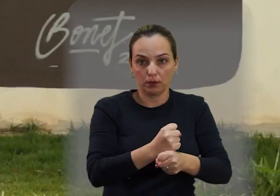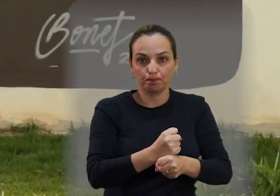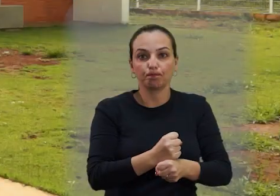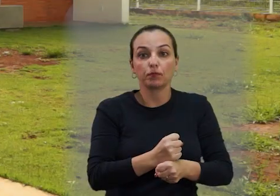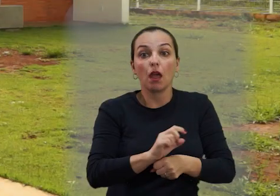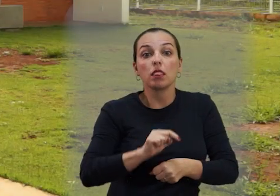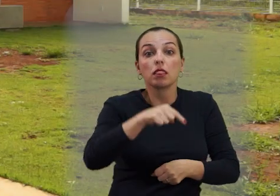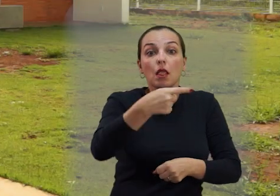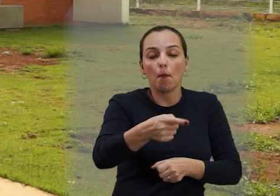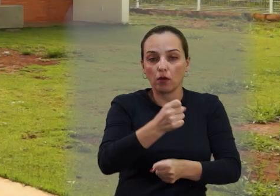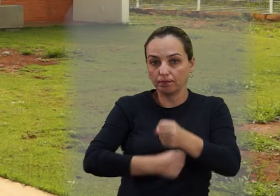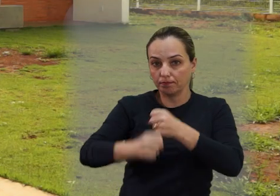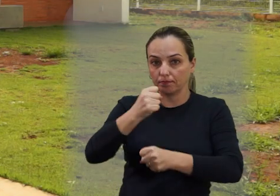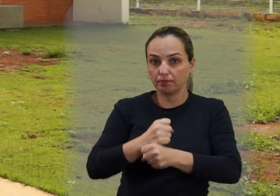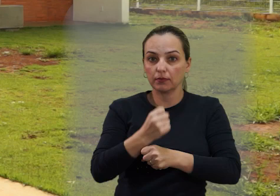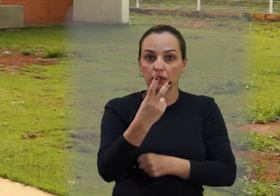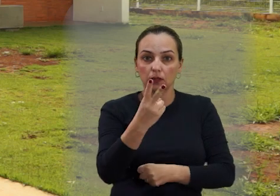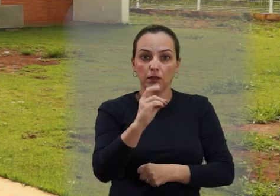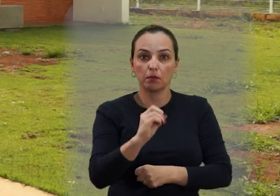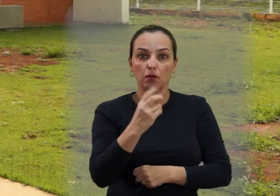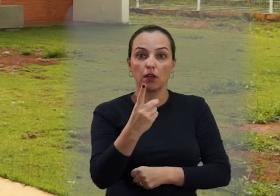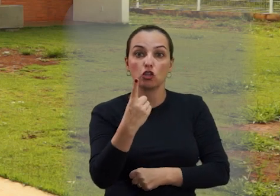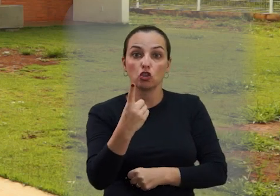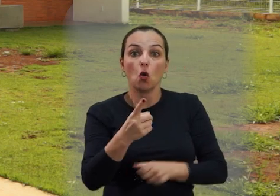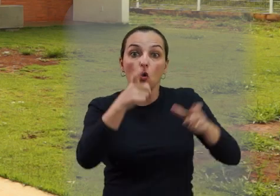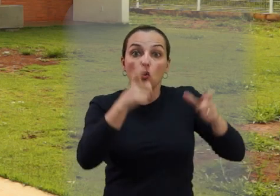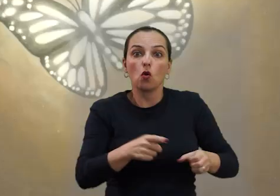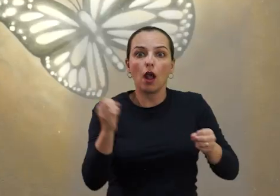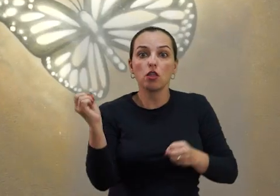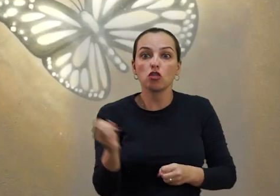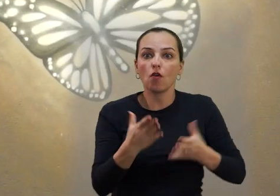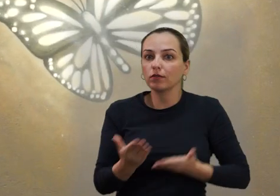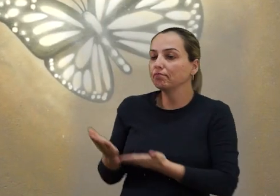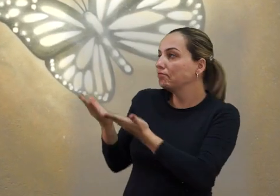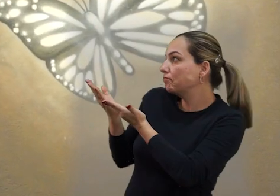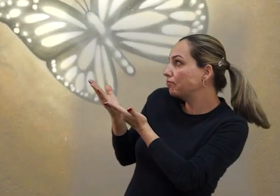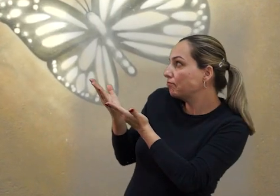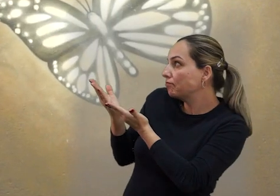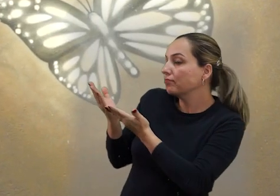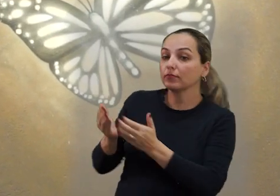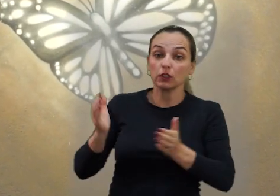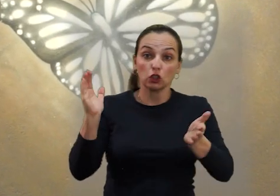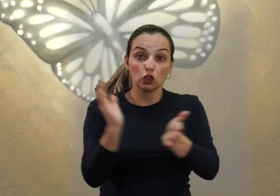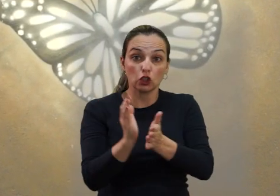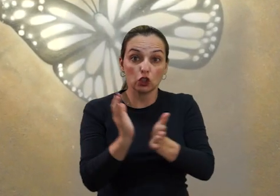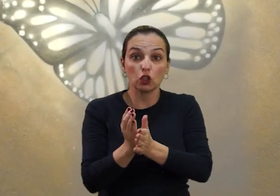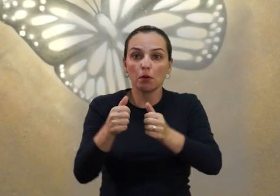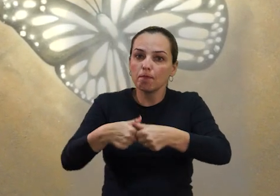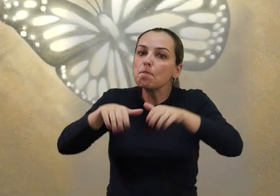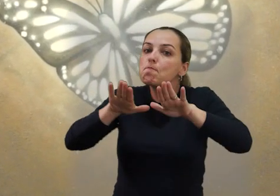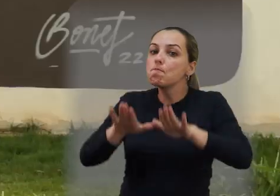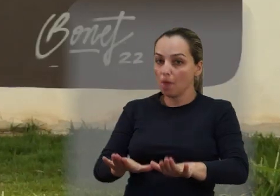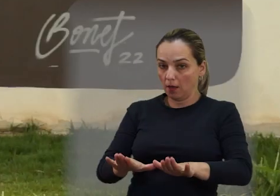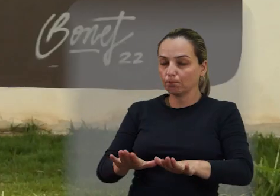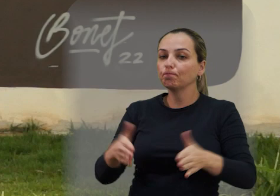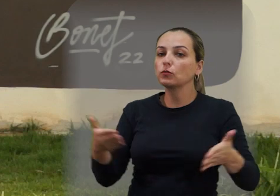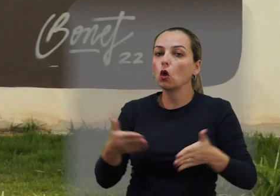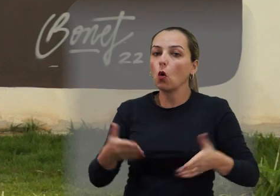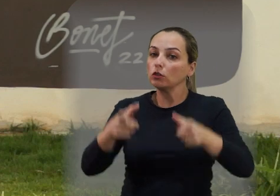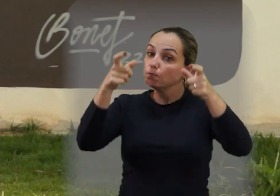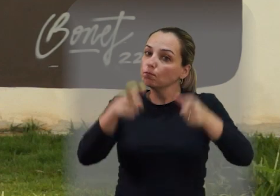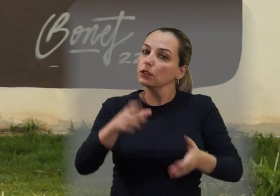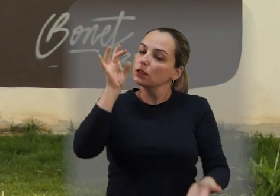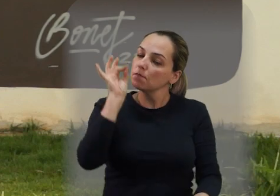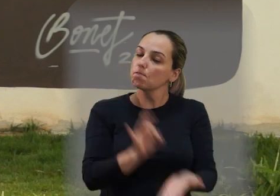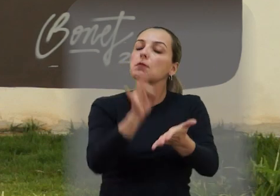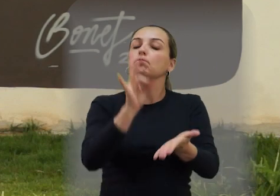gente recebe o Espaço Quilombo Rosa, que é um espaço importante aqui no bairro de Araraquara e que acolheu o maracatu, acho que foi a primeira manifestação